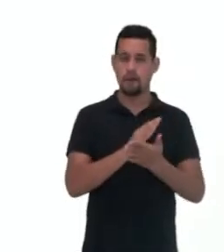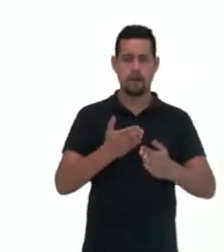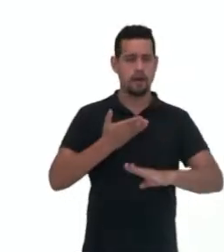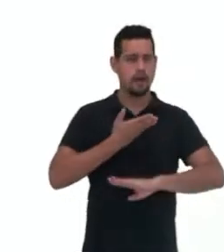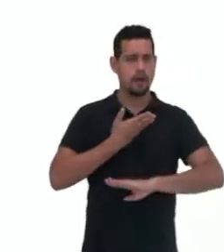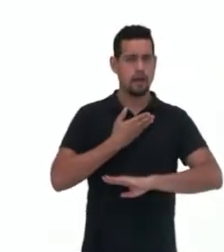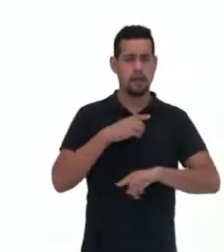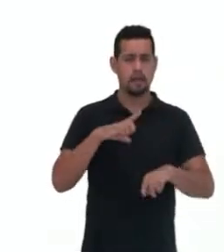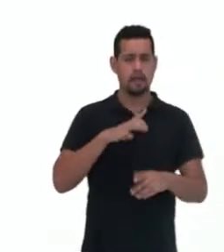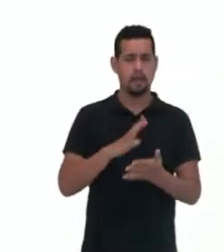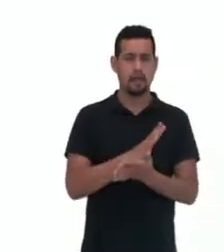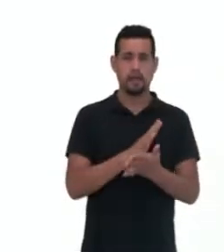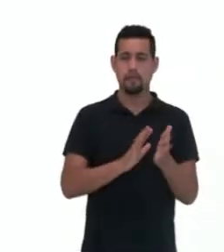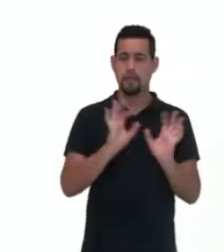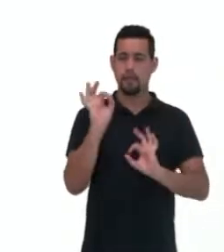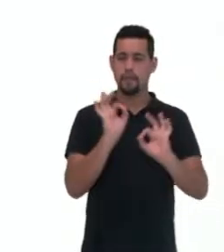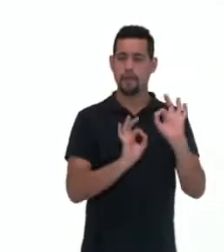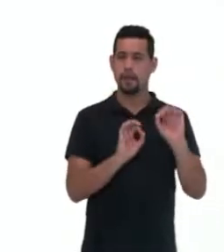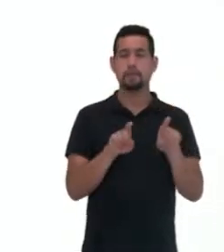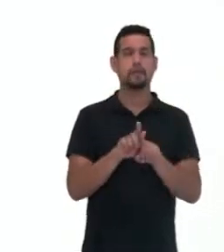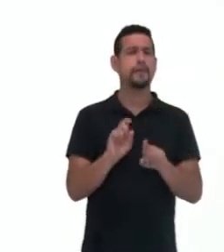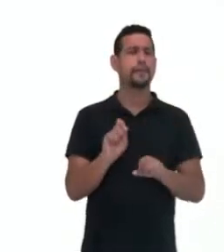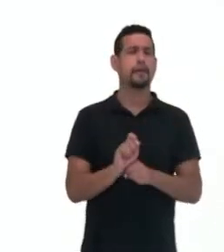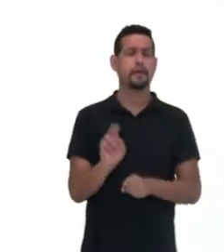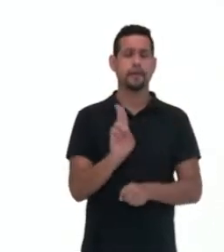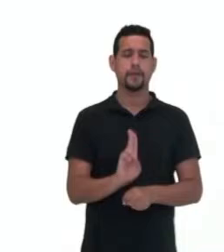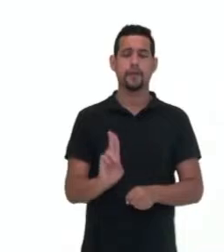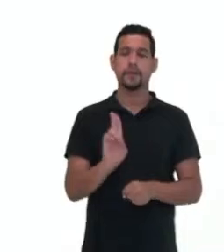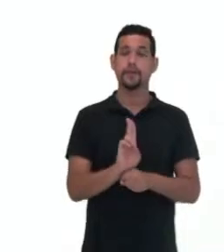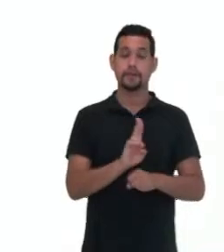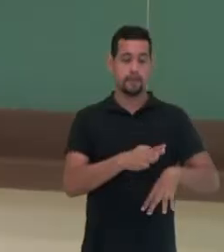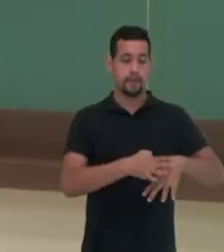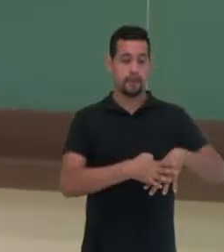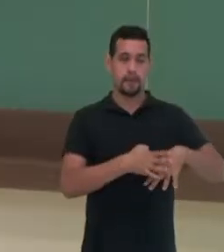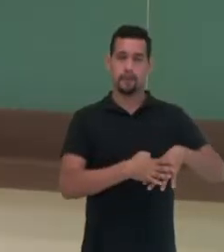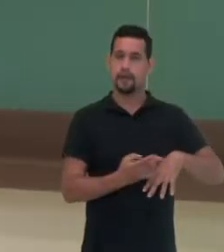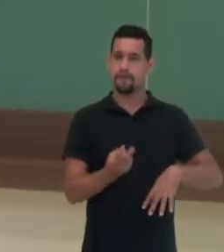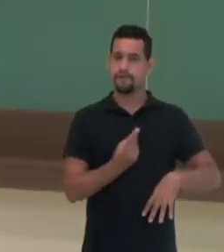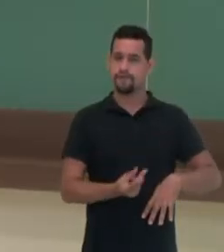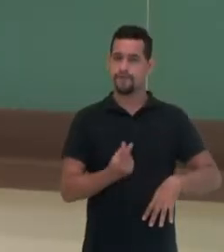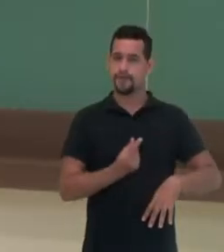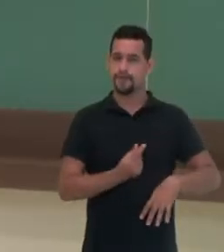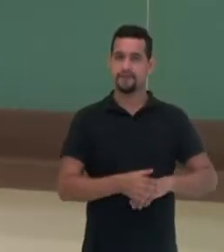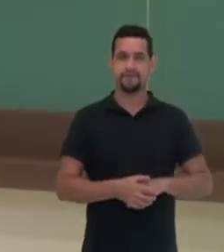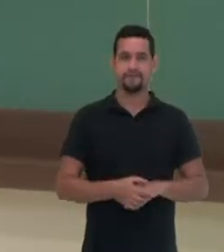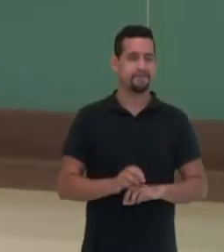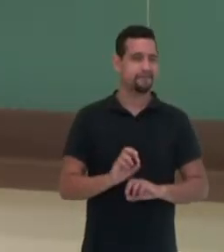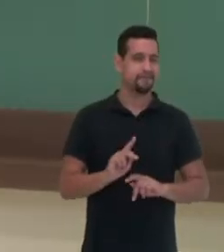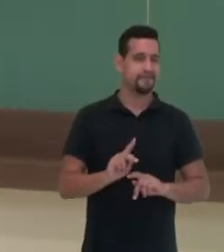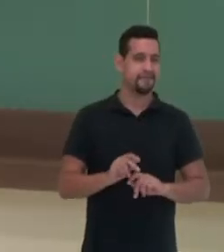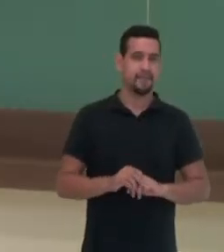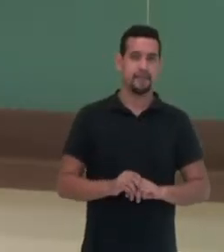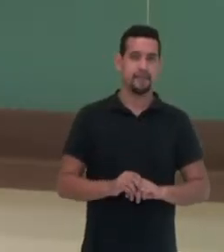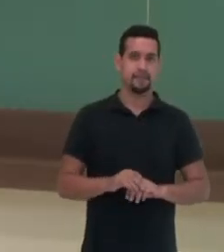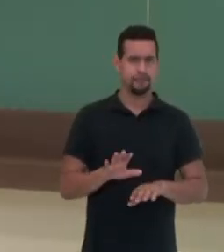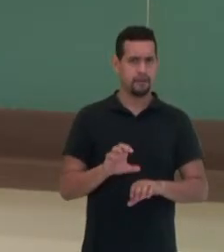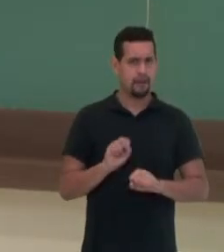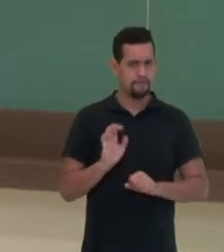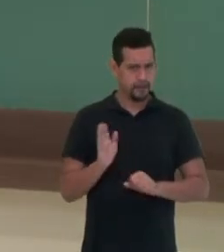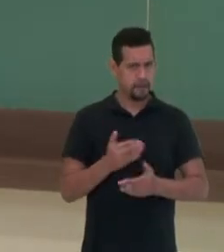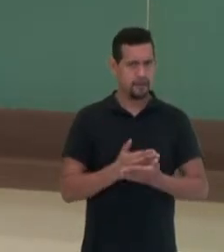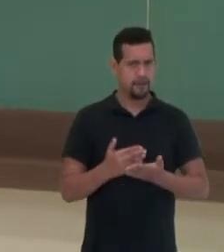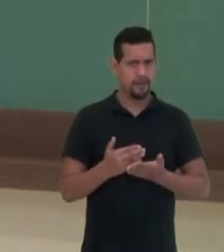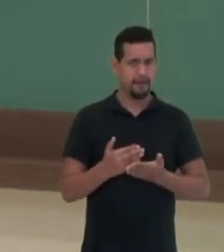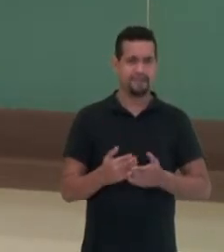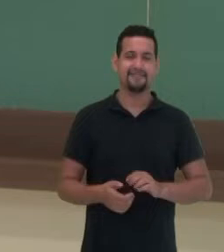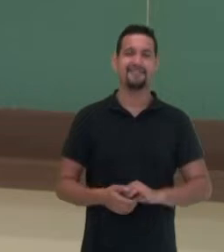essas porcentagens e essas aplicações dentro da matemática financeira. Ok? Respirou? Então